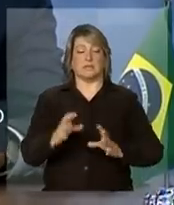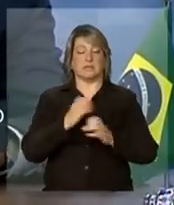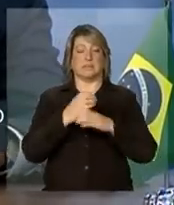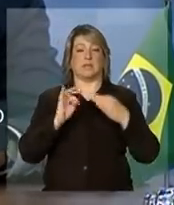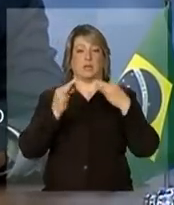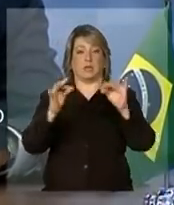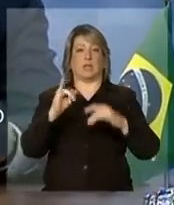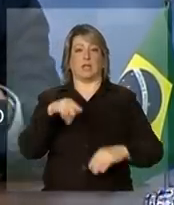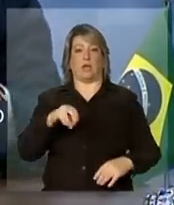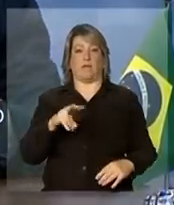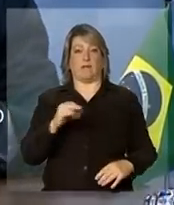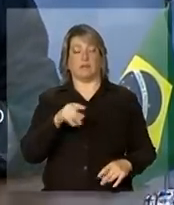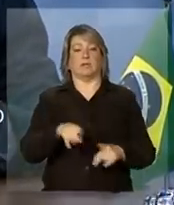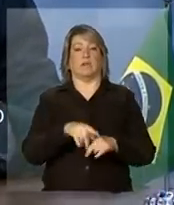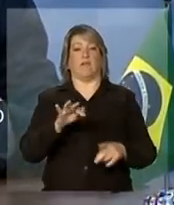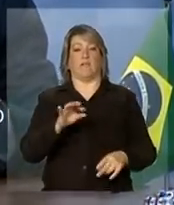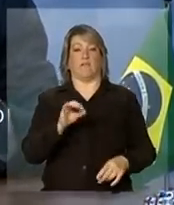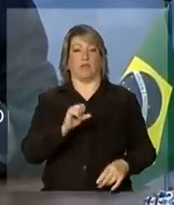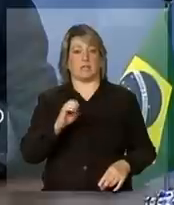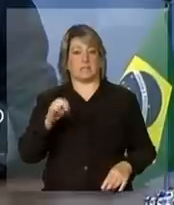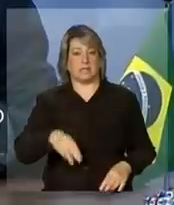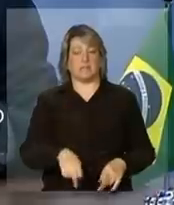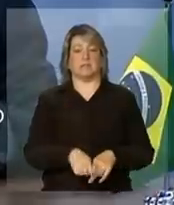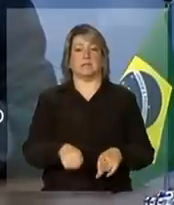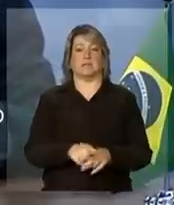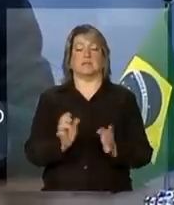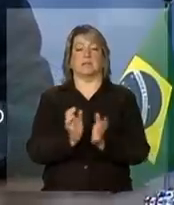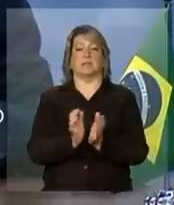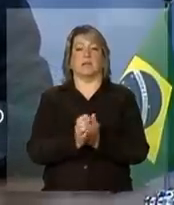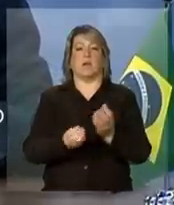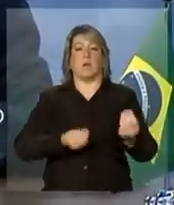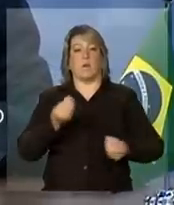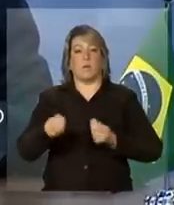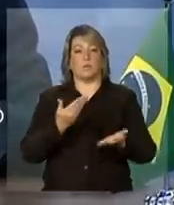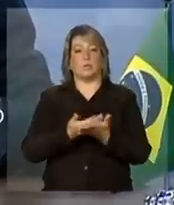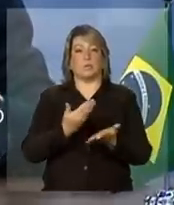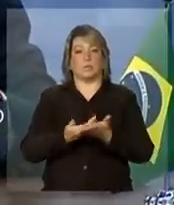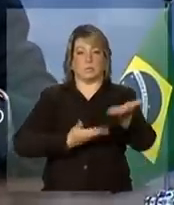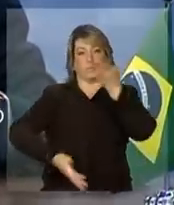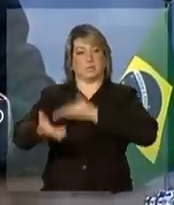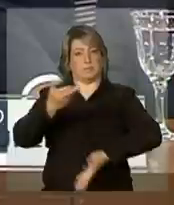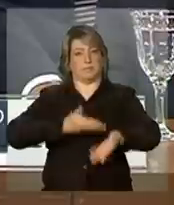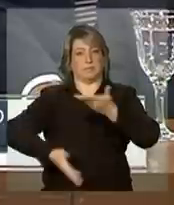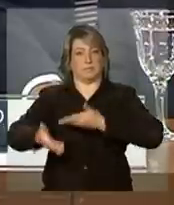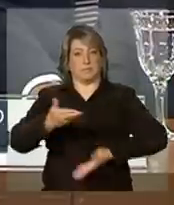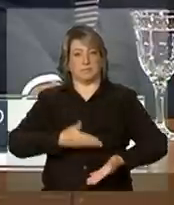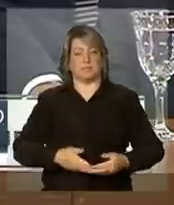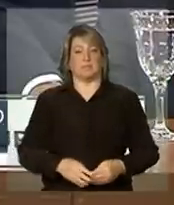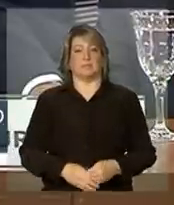inovação, incluindo mobilidade acadêmica, rede de pesquisas.